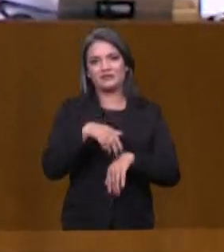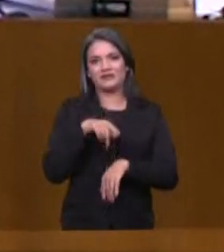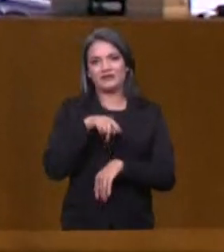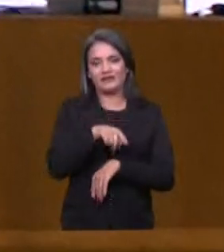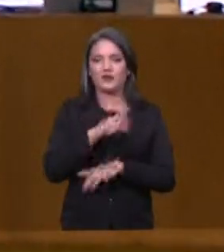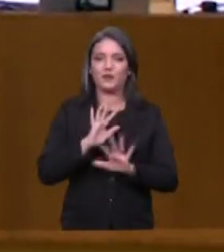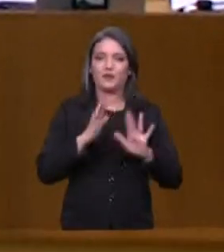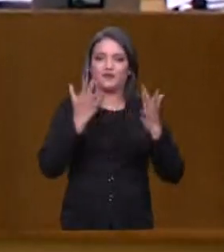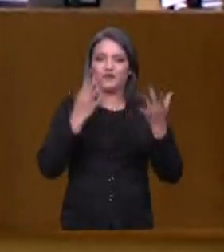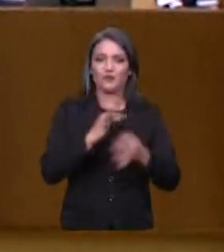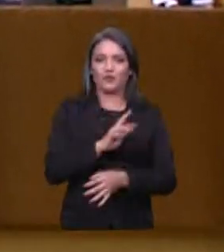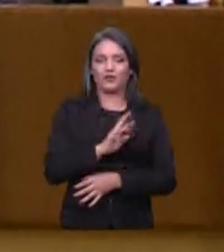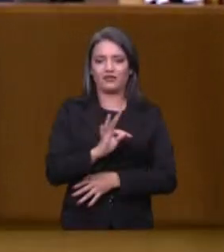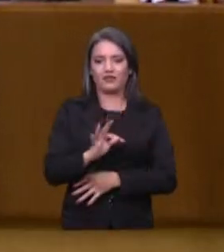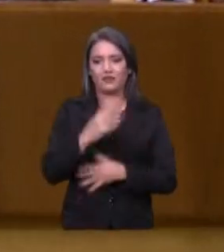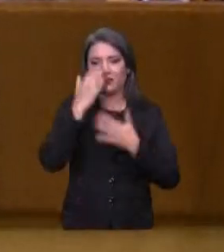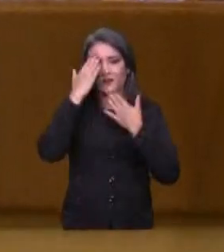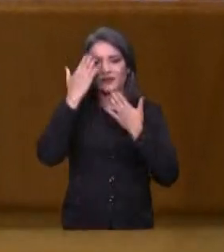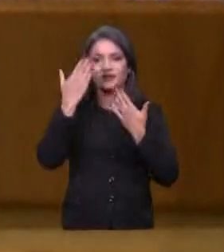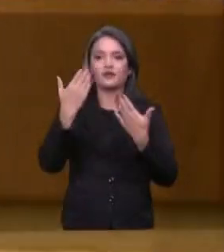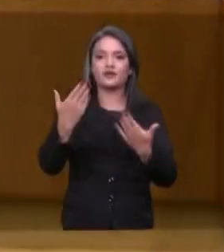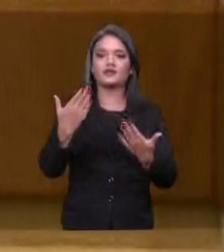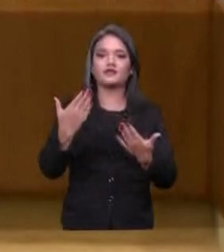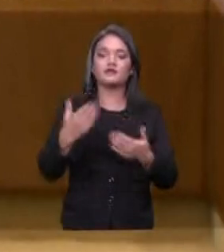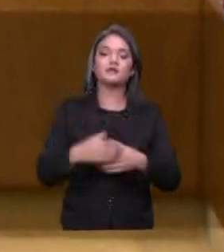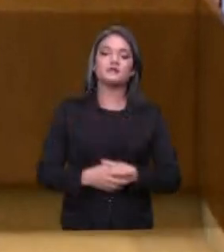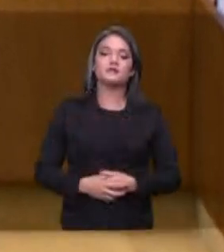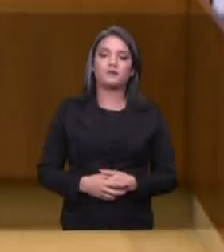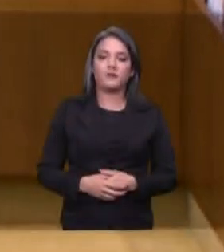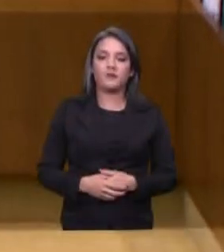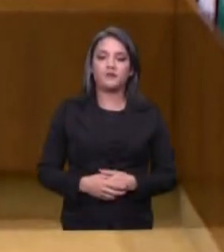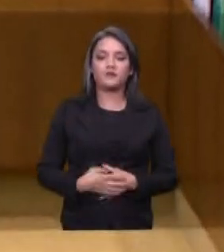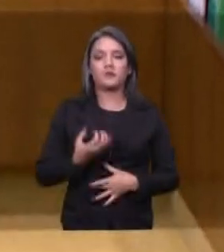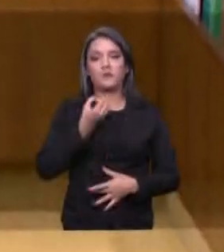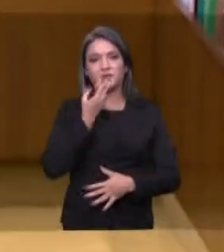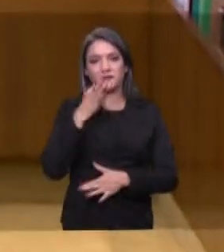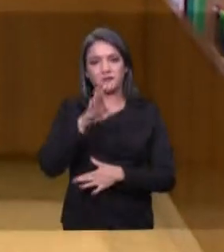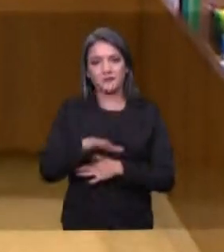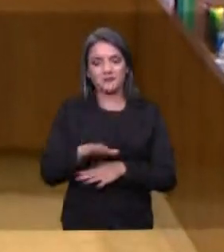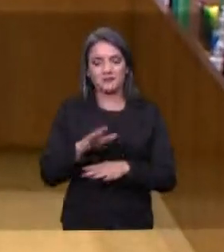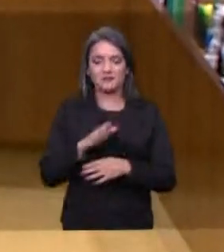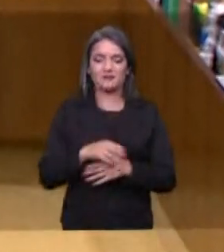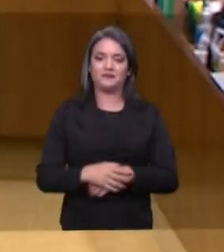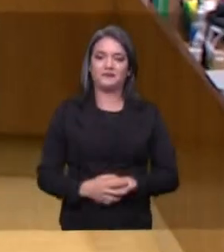a este evento. Muitíssimo obrigada a todos. Uma excelente tarde.